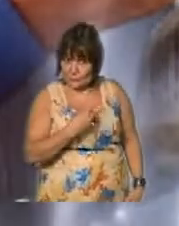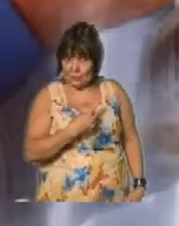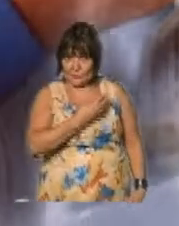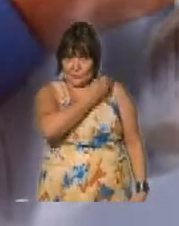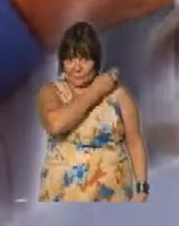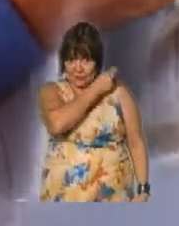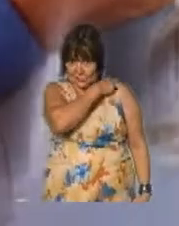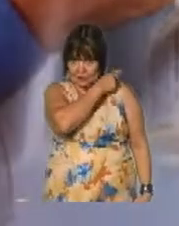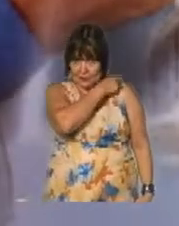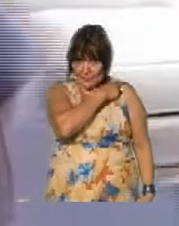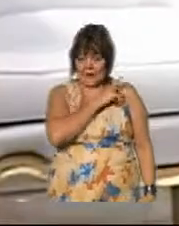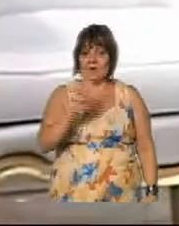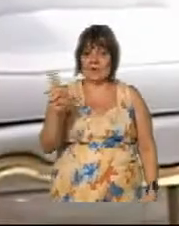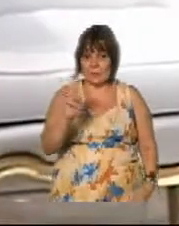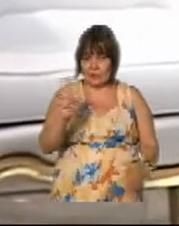de Cristo.